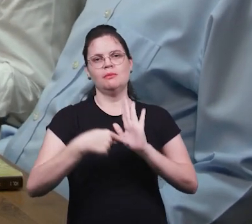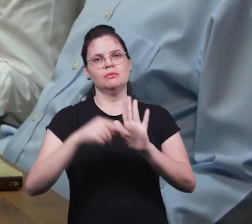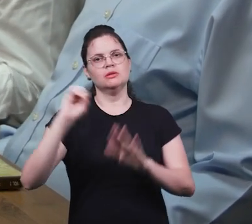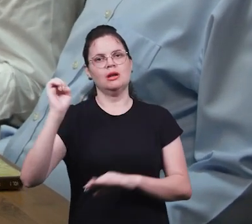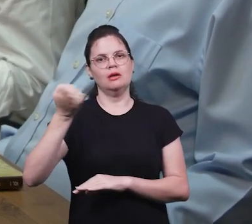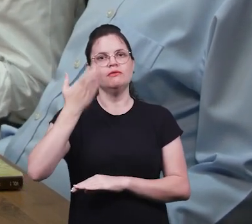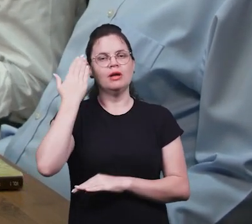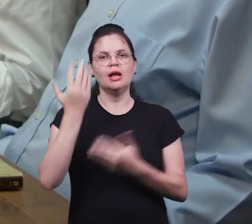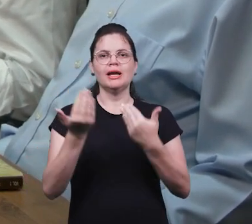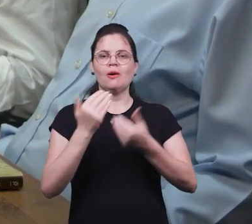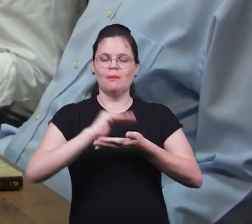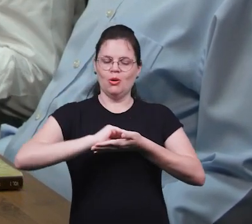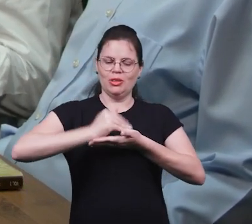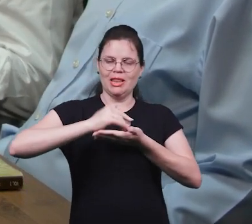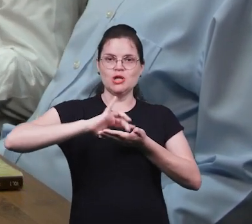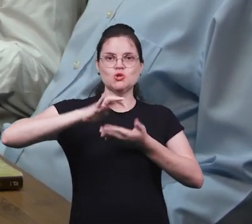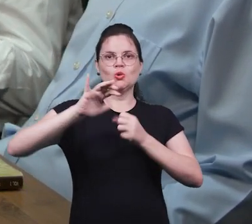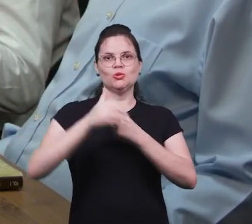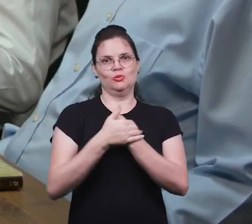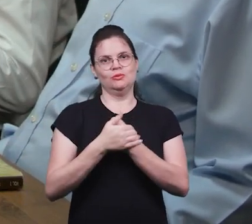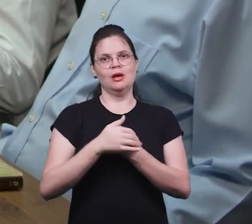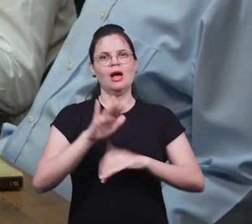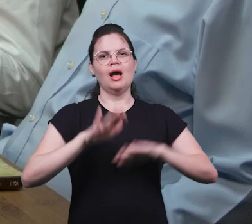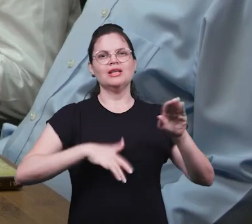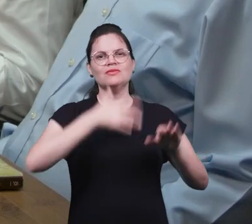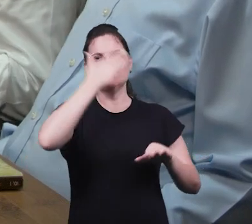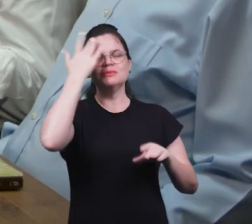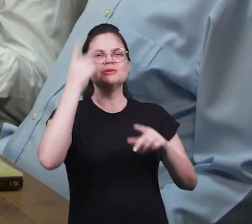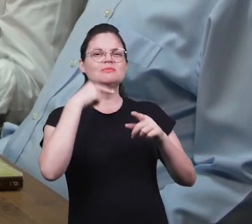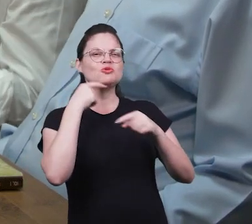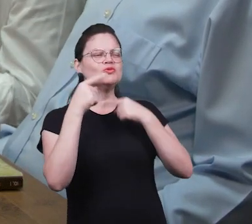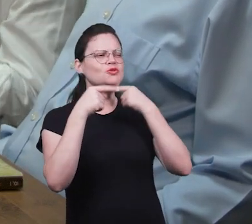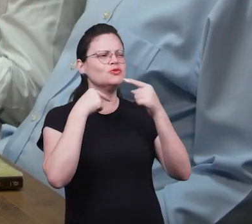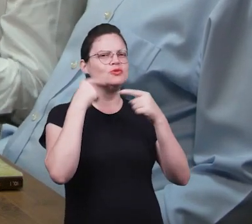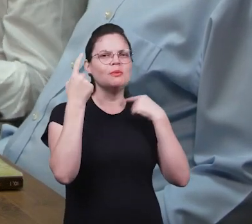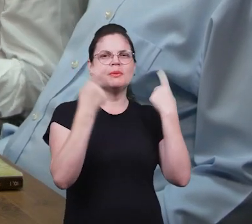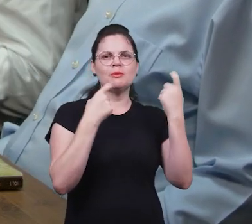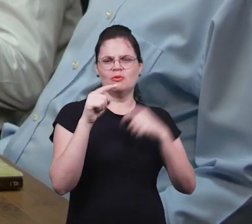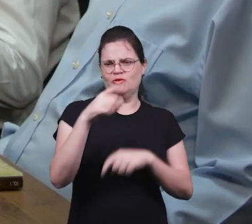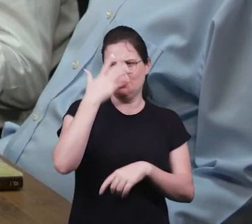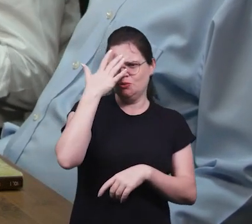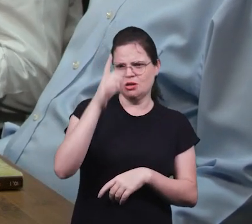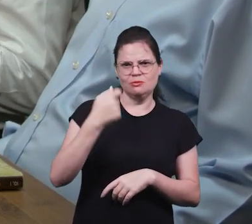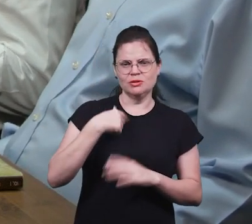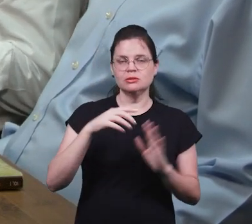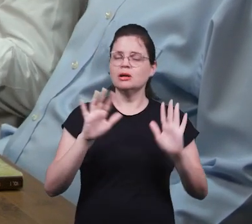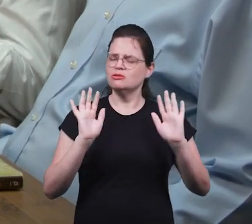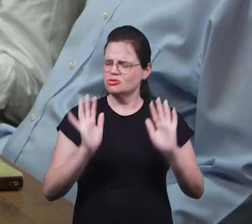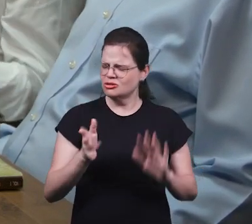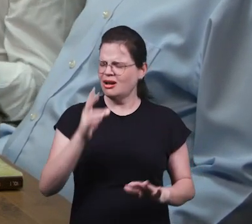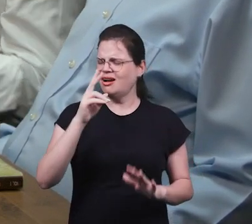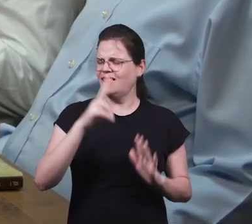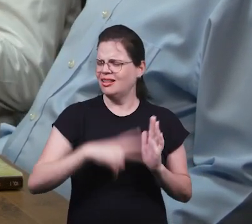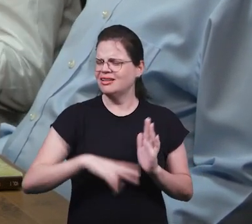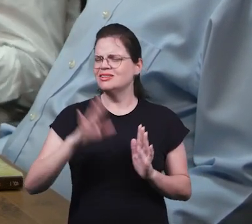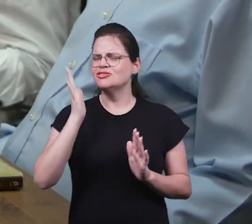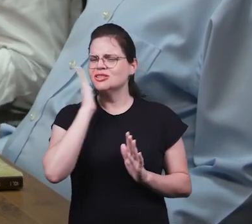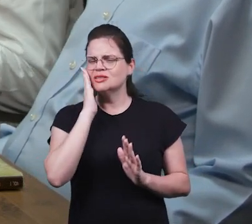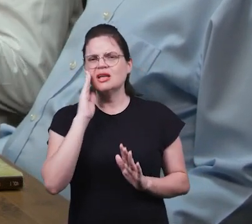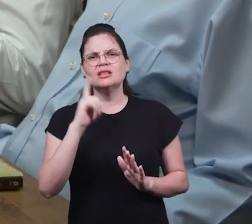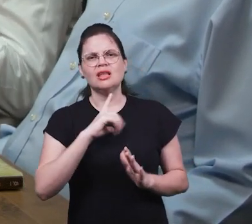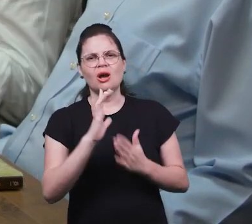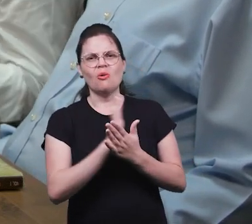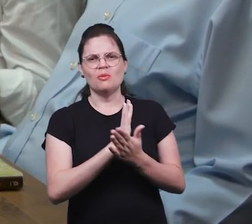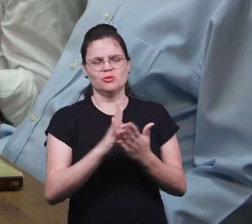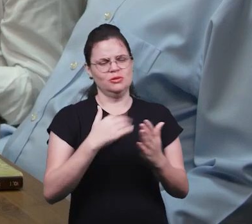estamos aqui para tratar do tesouro. Então, muita gente pode estar preocupada com essas coisas, vocês não sabem, vocês não leram. Eu já li. Tem coisa que eu concordo, tem coisa que eu não